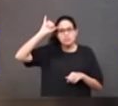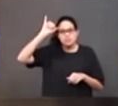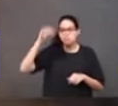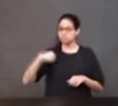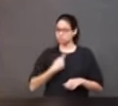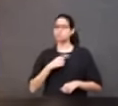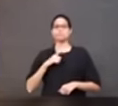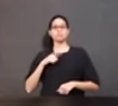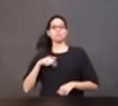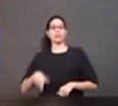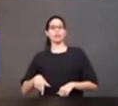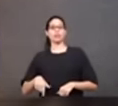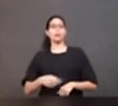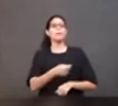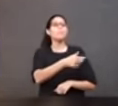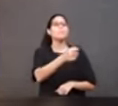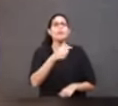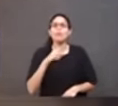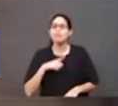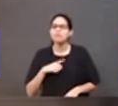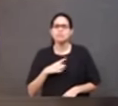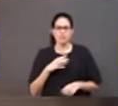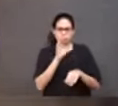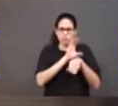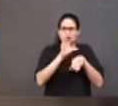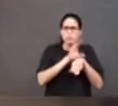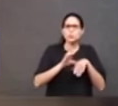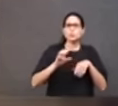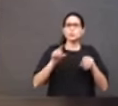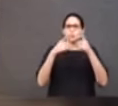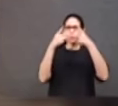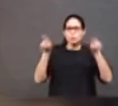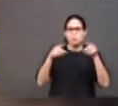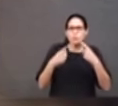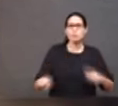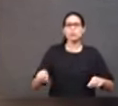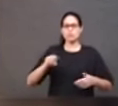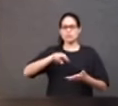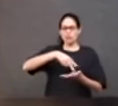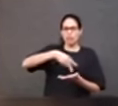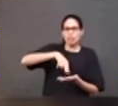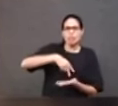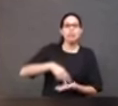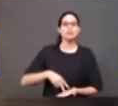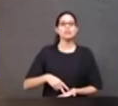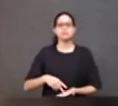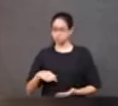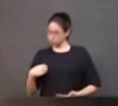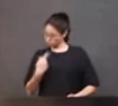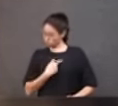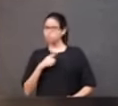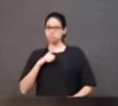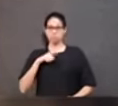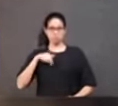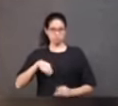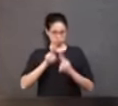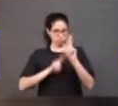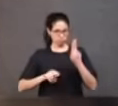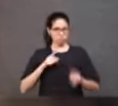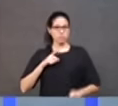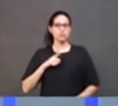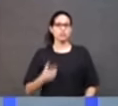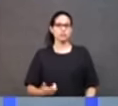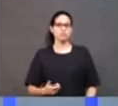música, curso de dança. Óbvio que a gente precisa ter cuidado na adaptação. E é assim que a gente sempre cuidou quando estabelecemos os